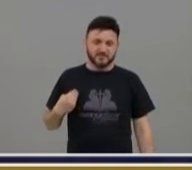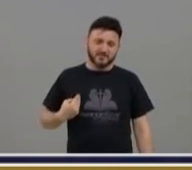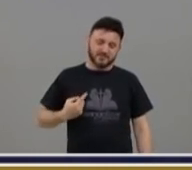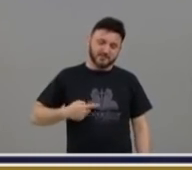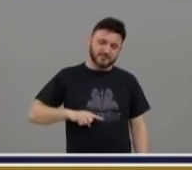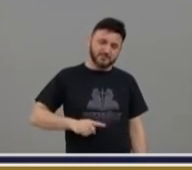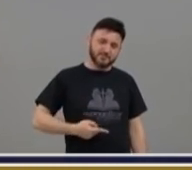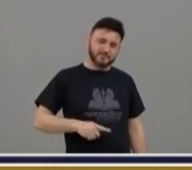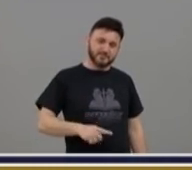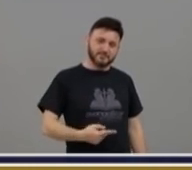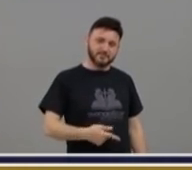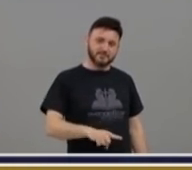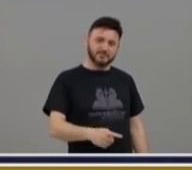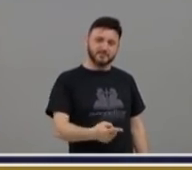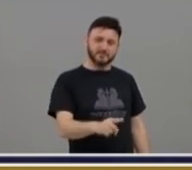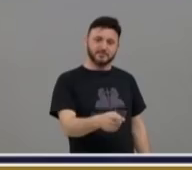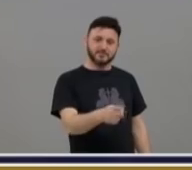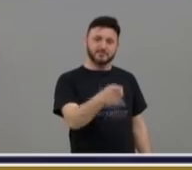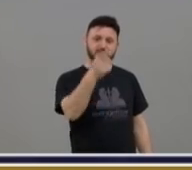Forças pra